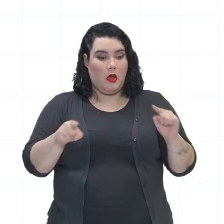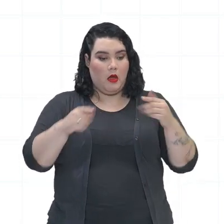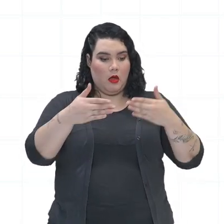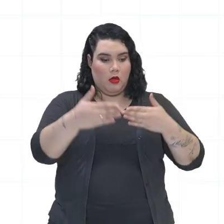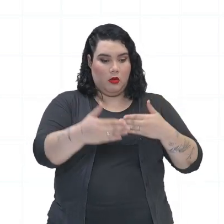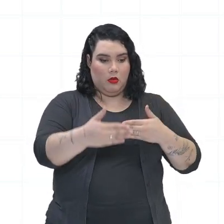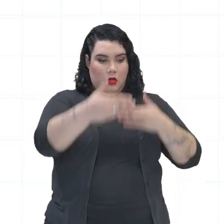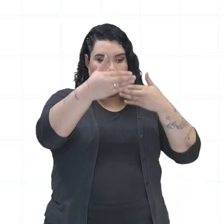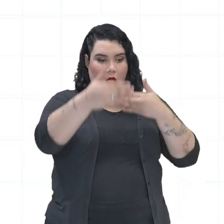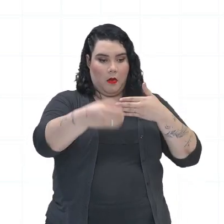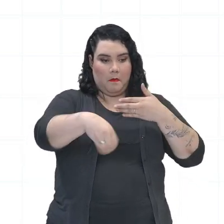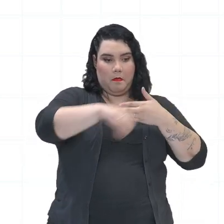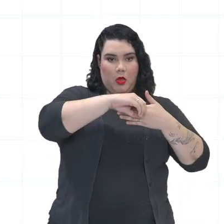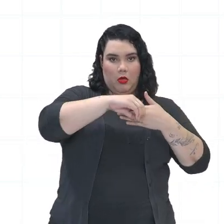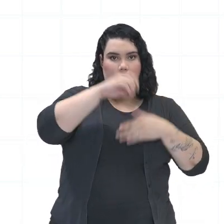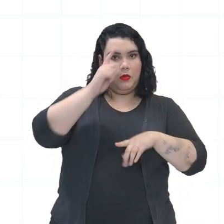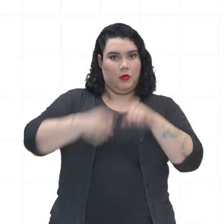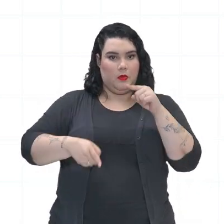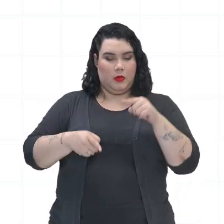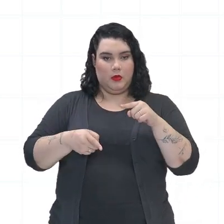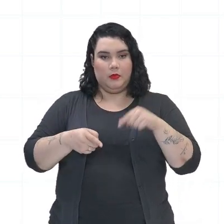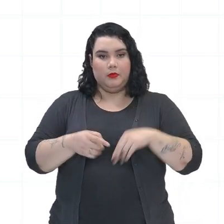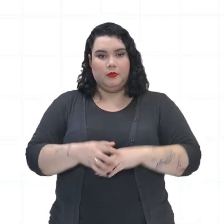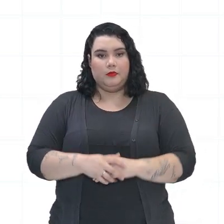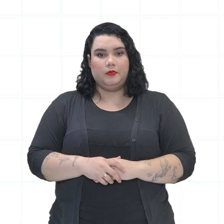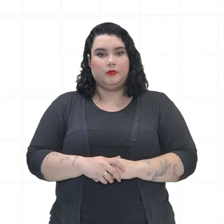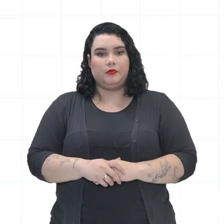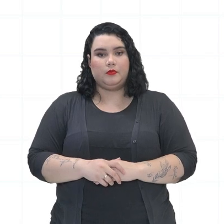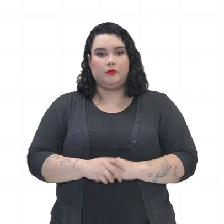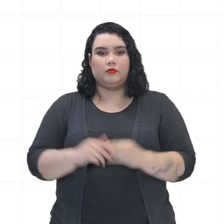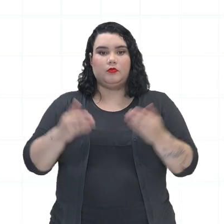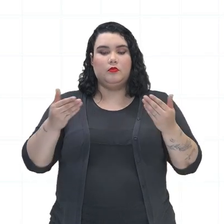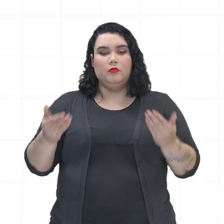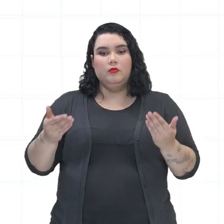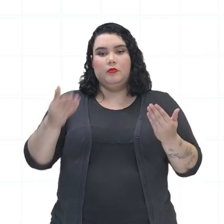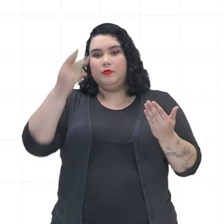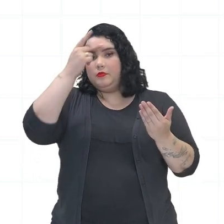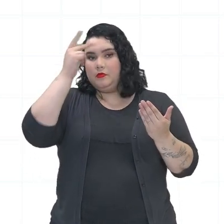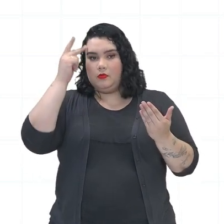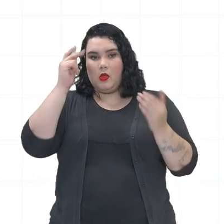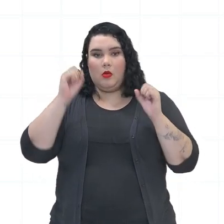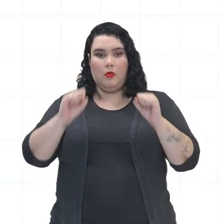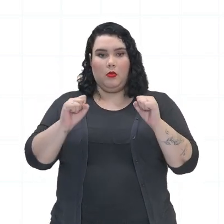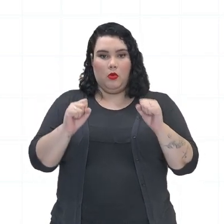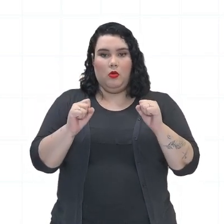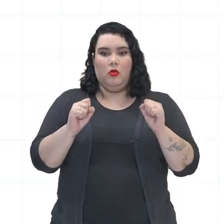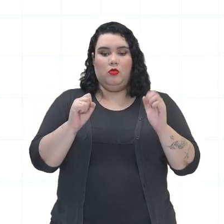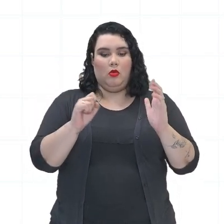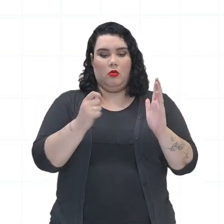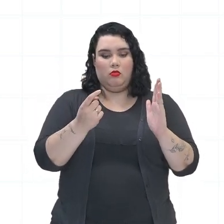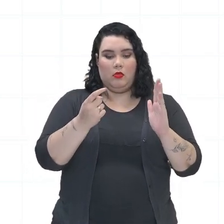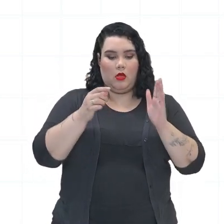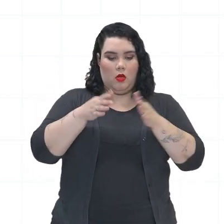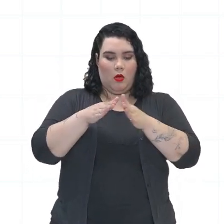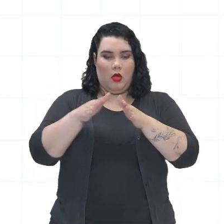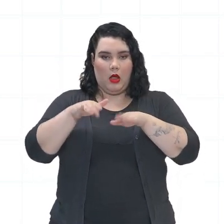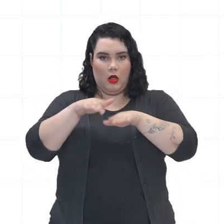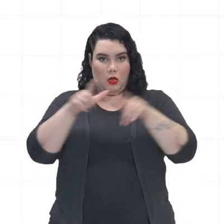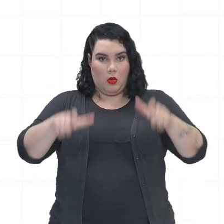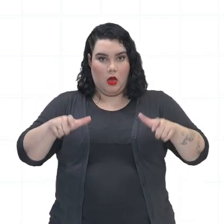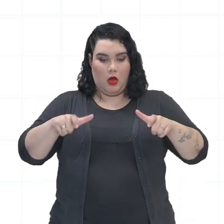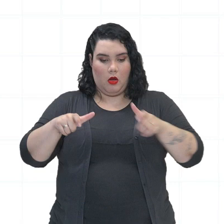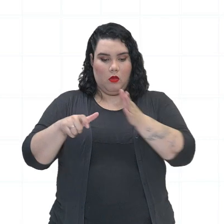cercas laterais da quadra. Um jogador pode sair da quadra para rebater pelos portões de